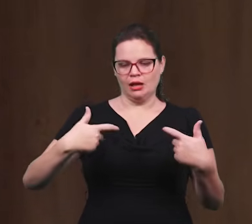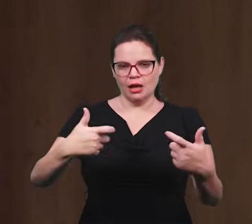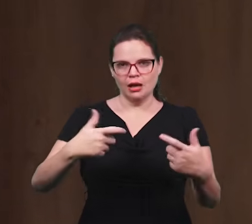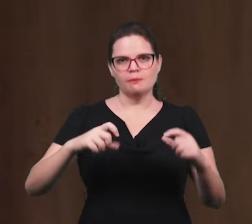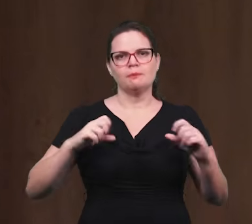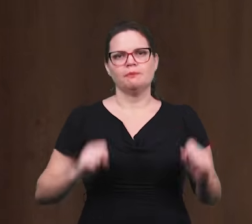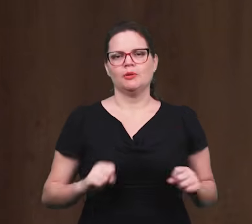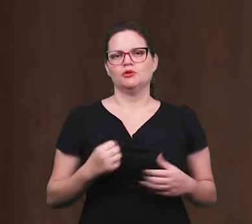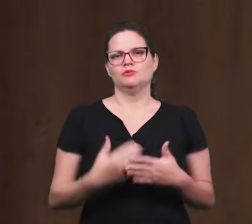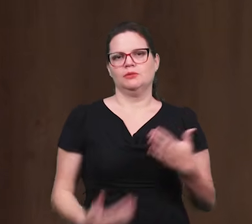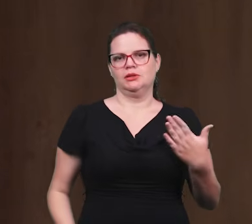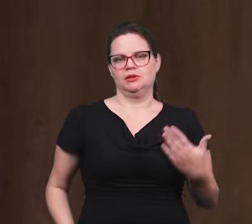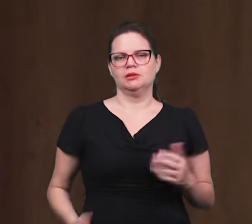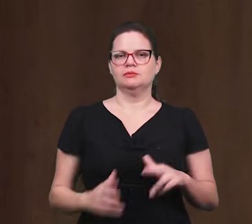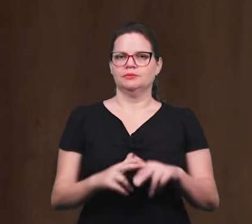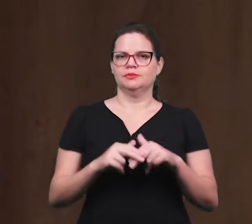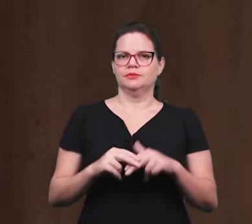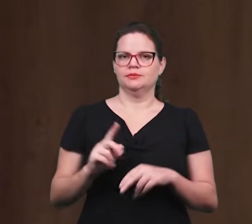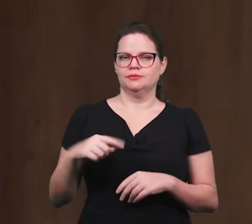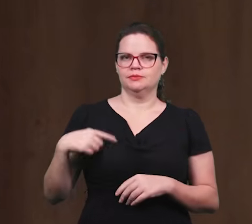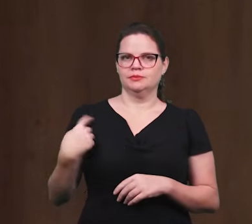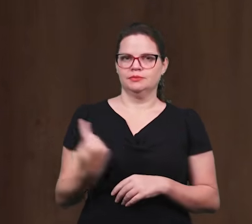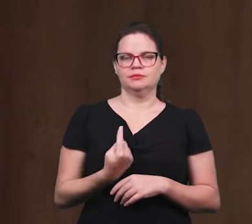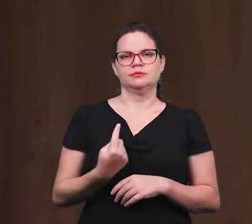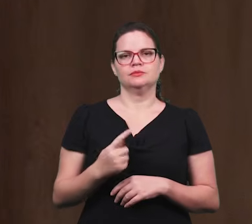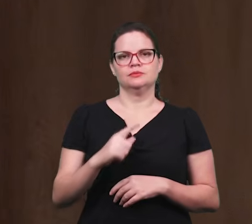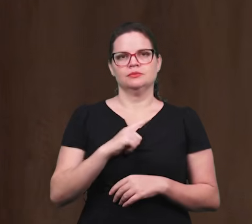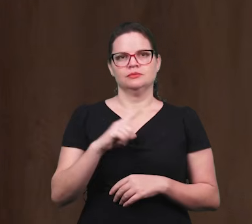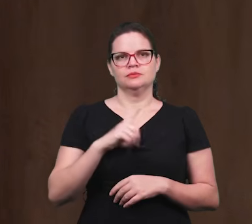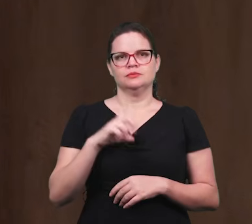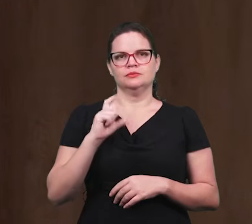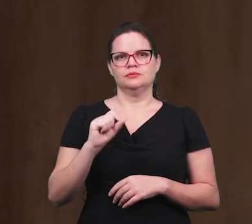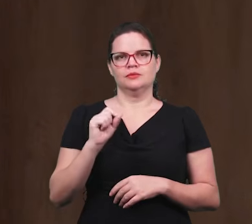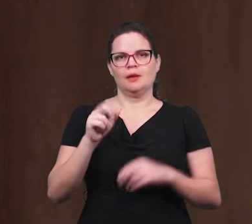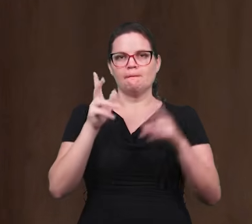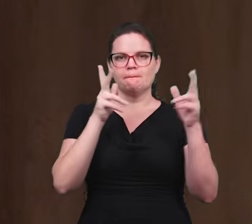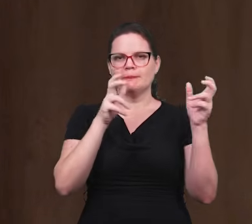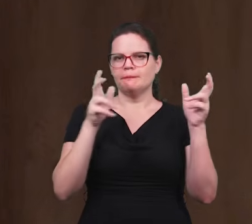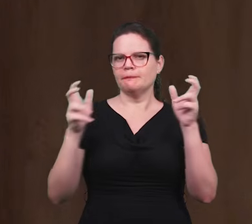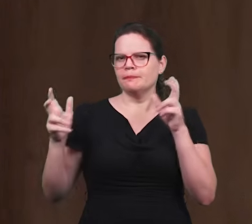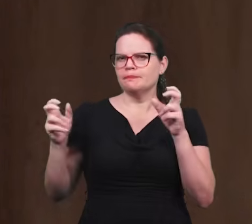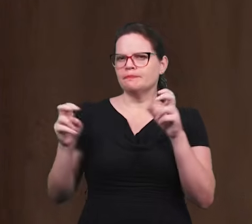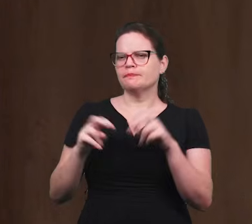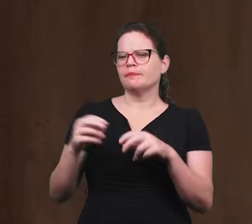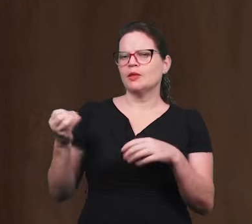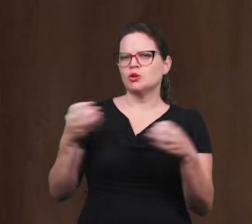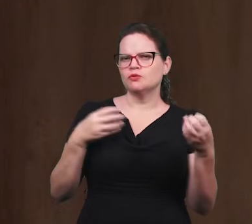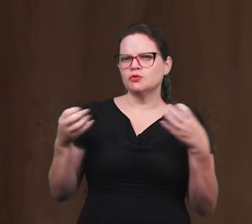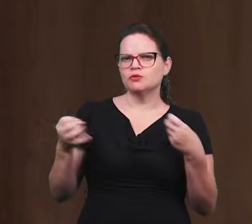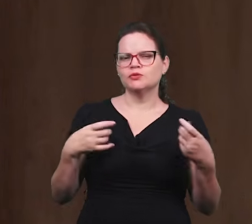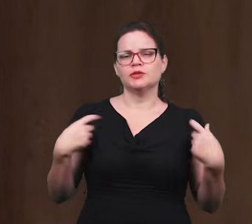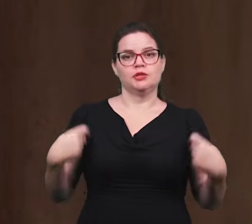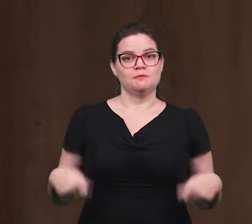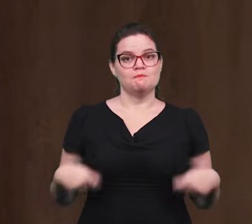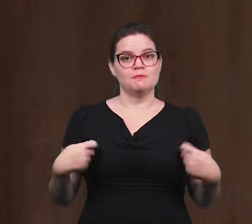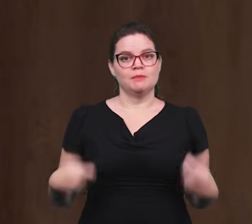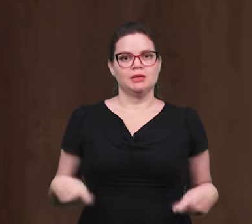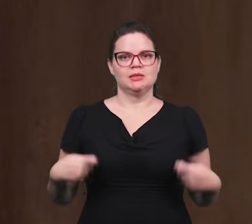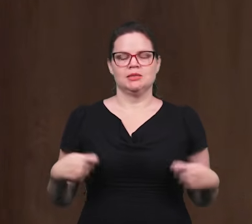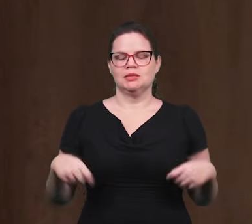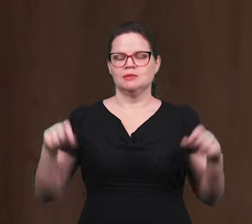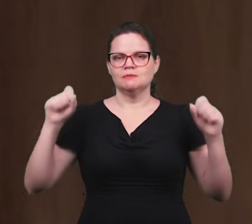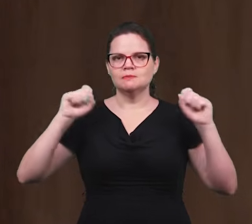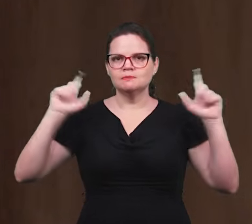Então, por isso que no nosso meio, a nossa percepção de atualização, ela tem que